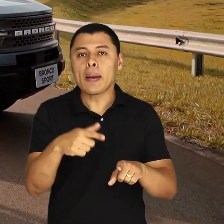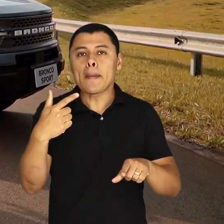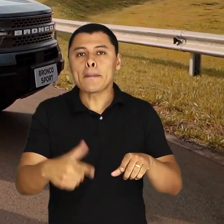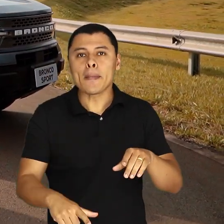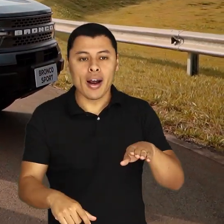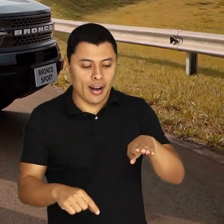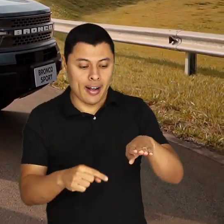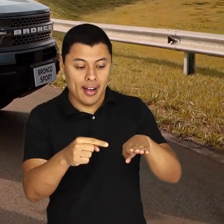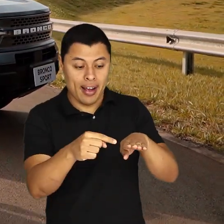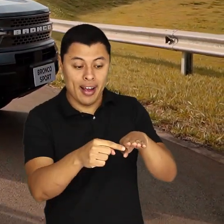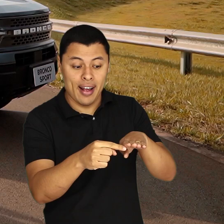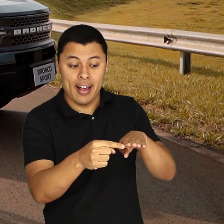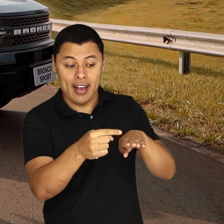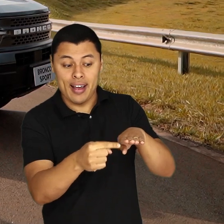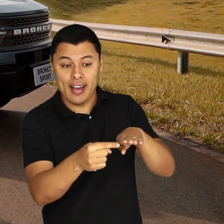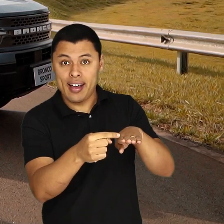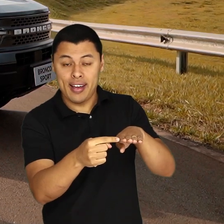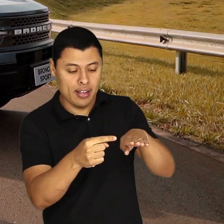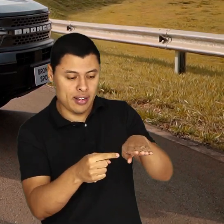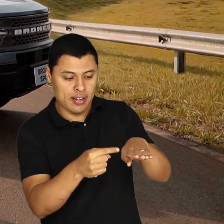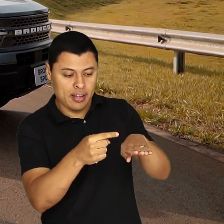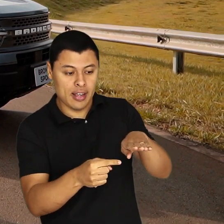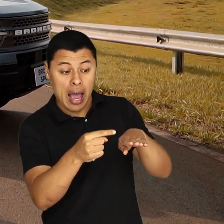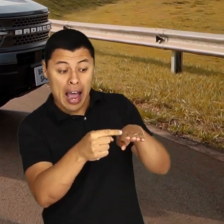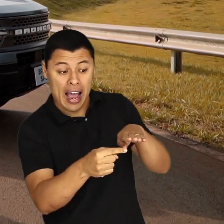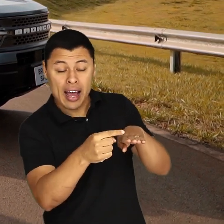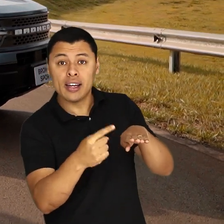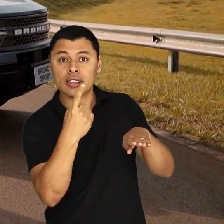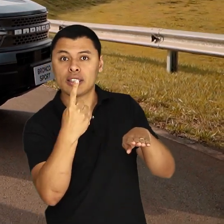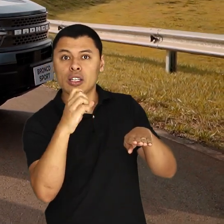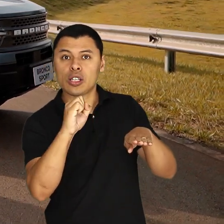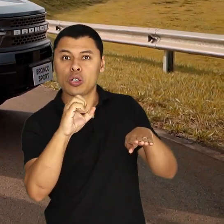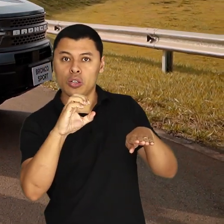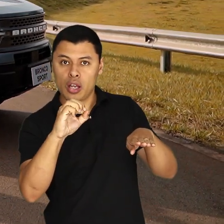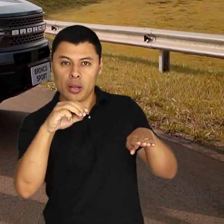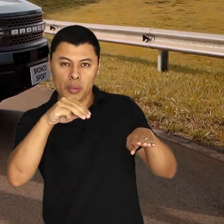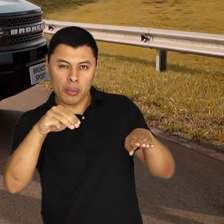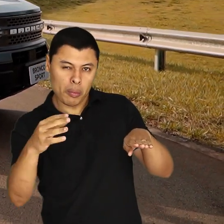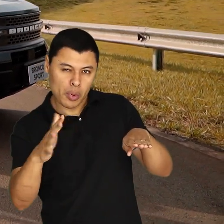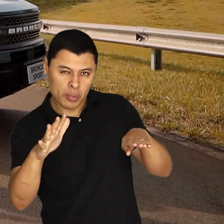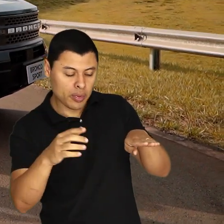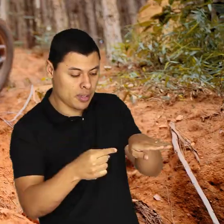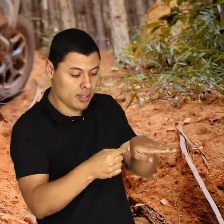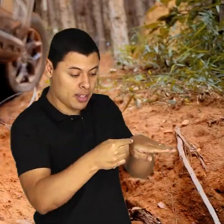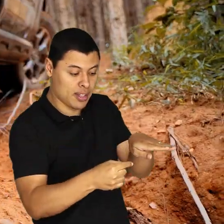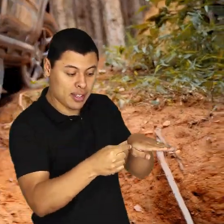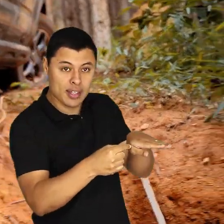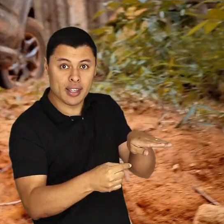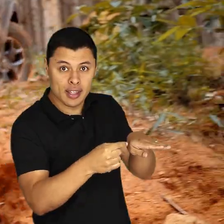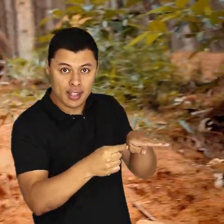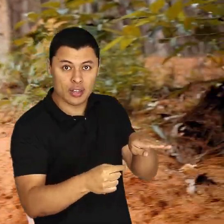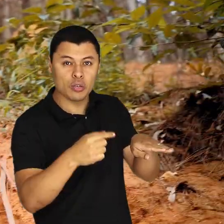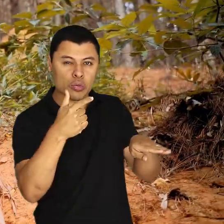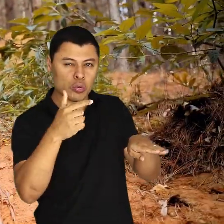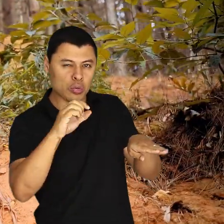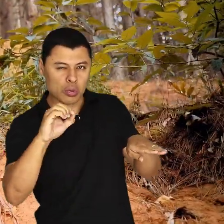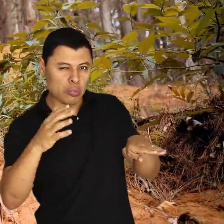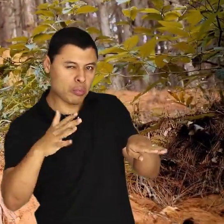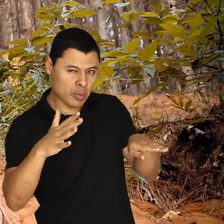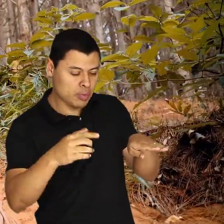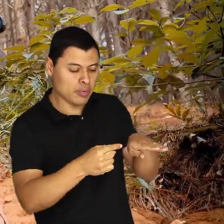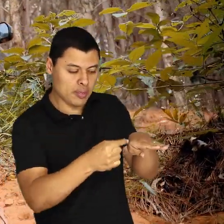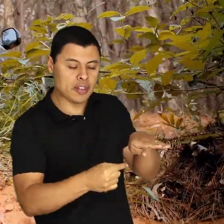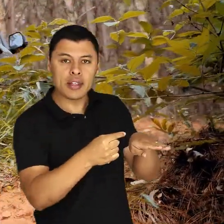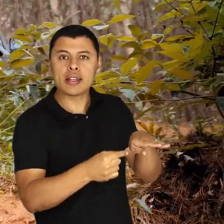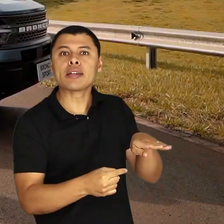aproximadamente aí 20 centímetros, 200 milímetros, 180 e poucos milímetros na verdade na dianteira de curso de suspensão e 203 milímetros de curso de suspensão